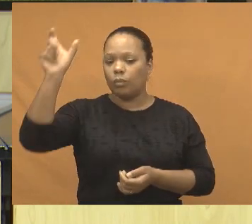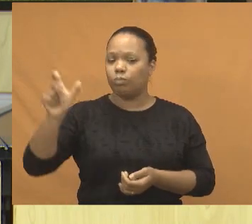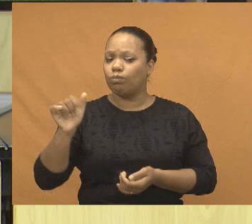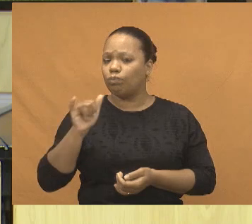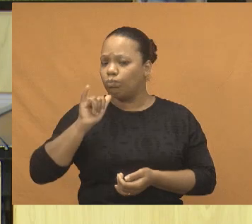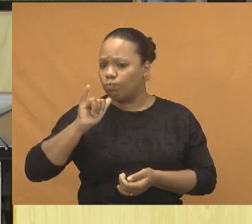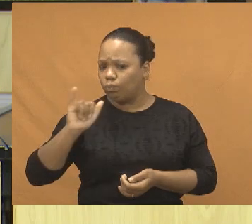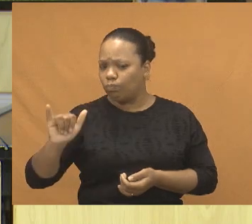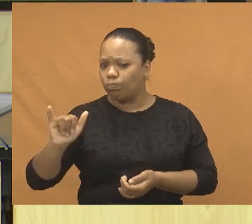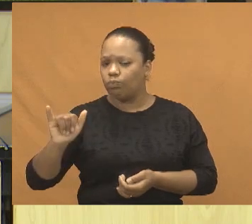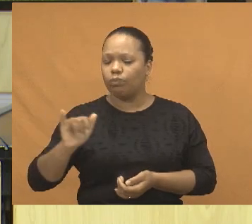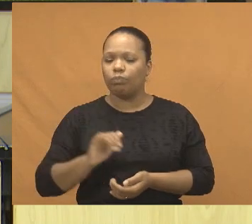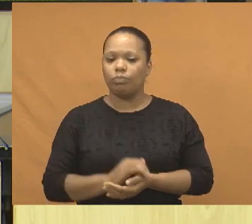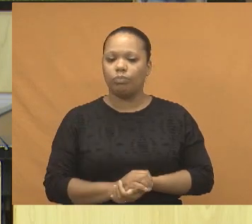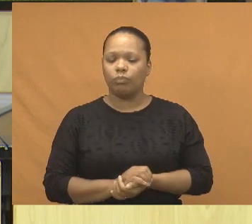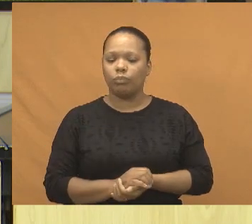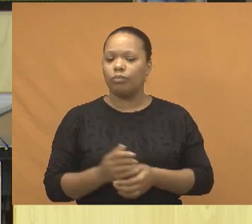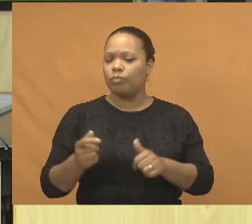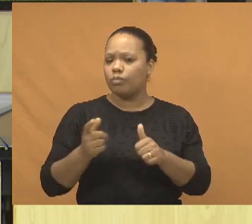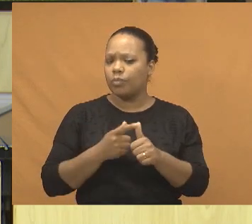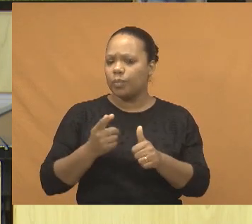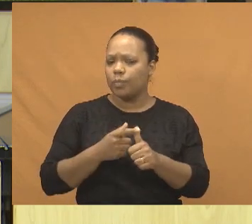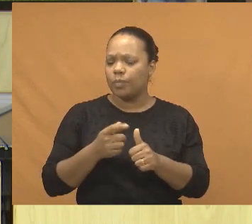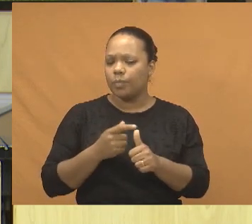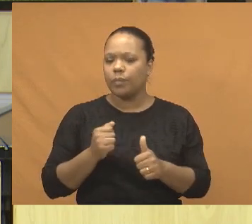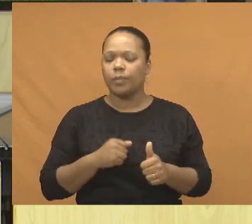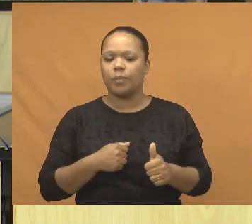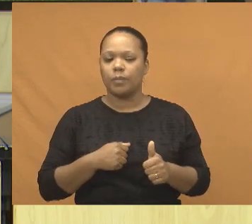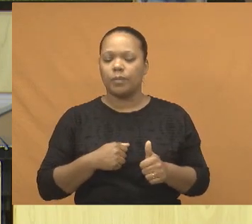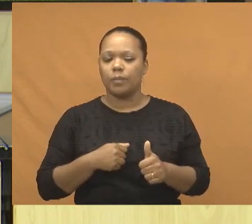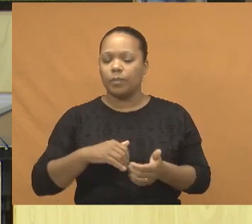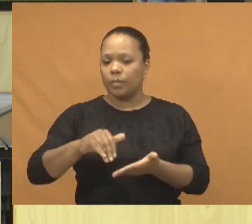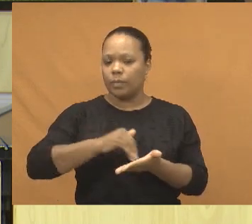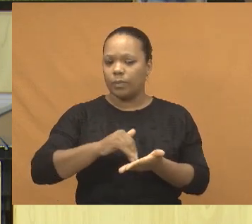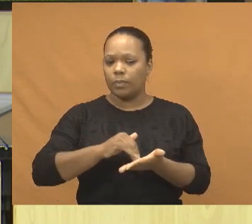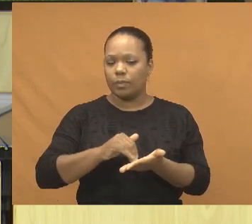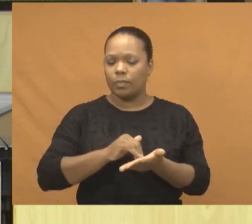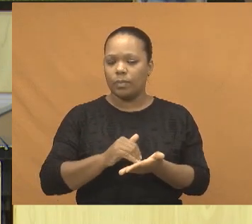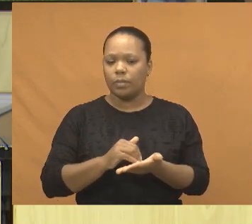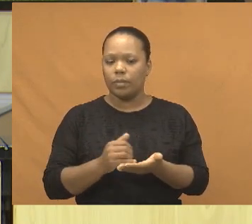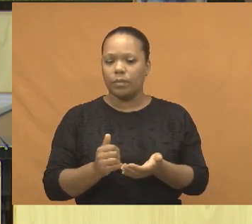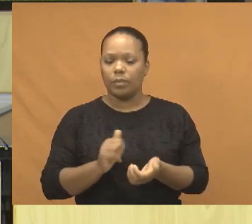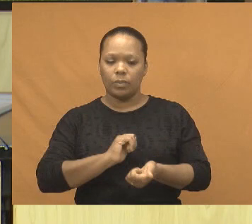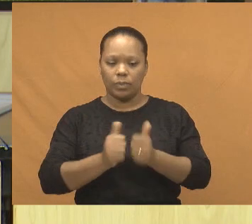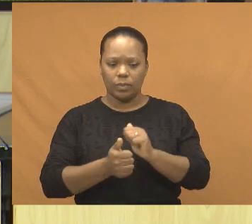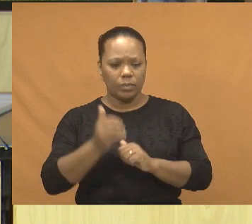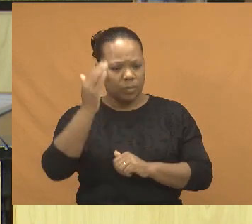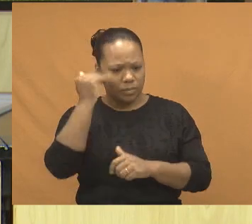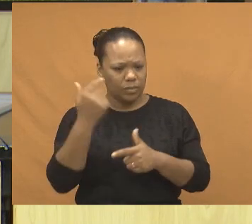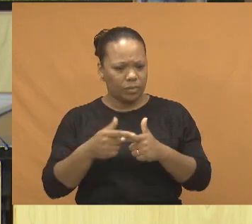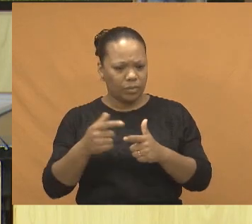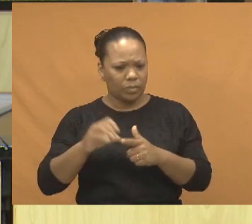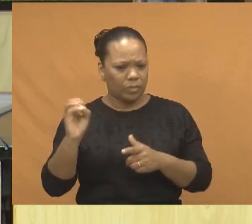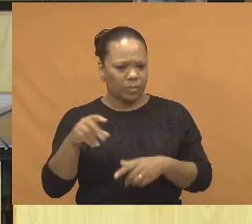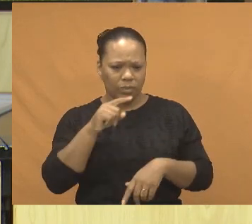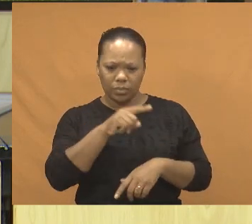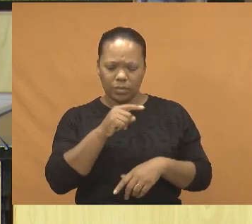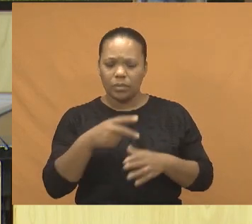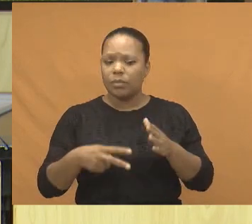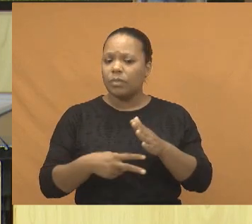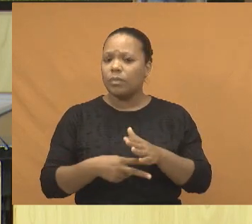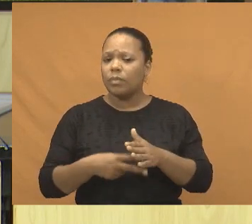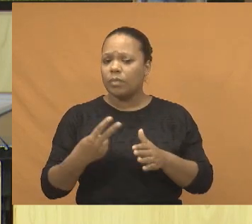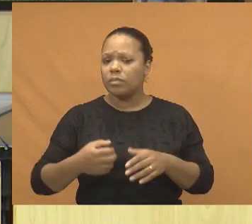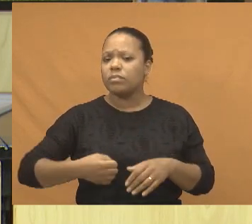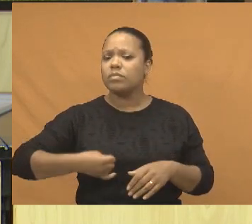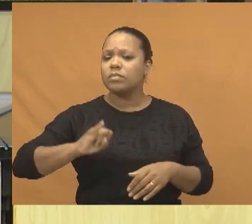o seguinte pedido de informações. Primeiro, a Secretaria Municipal de Esportes e Recreação tem conhecimento deste problema? Segundo, em